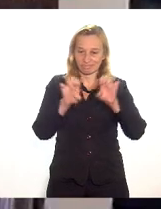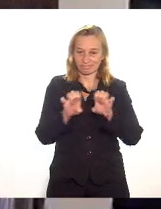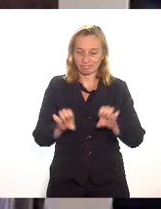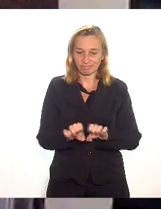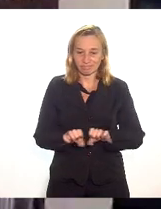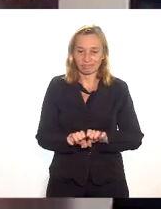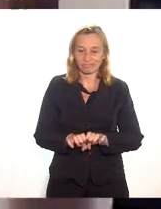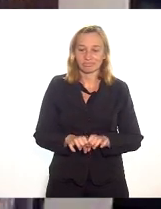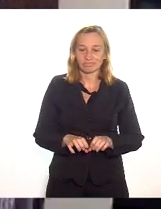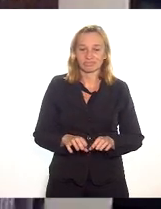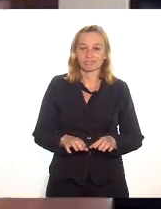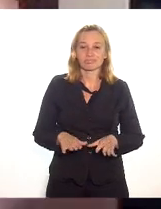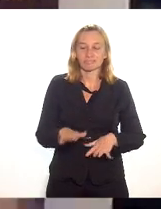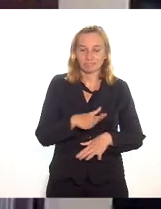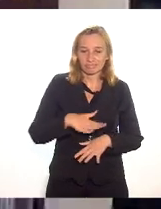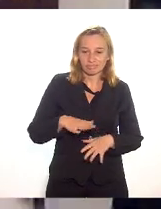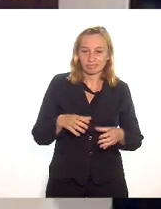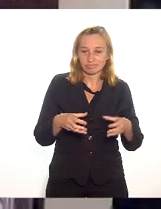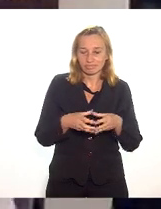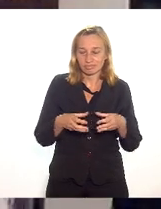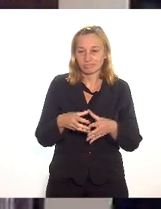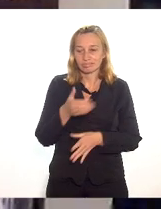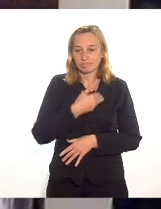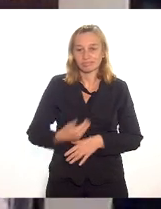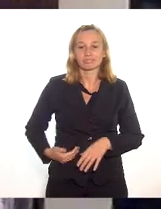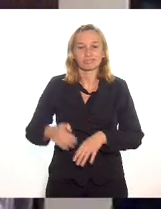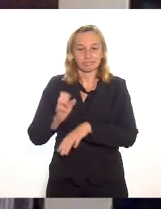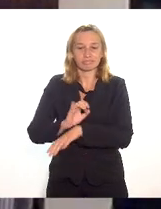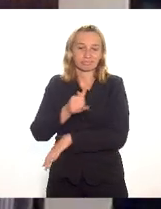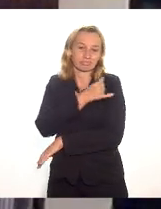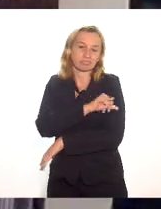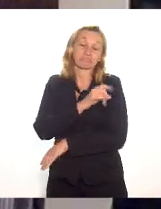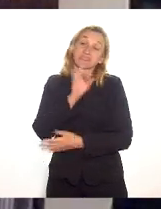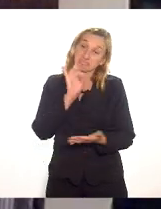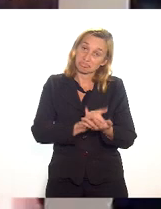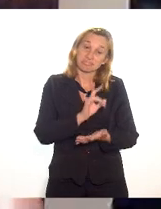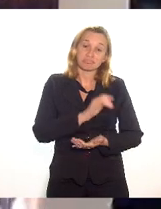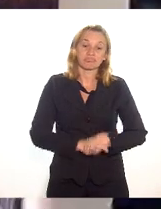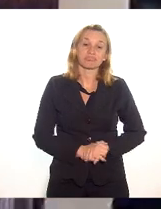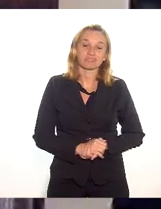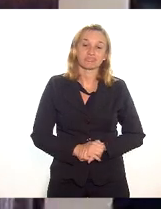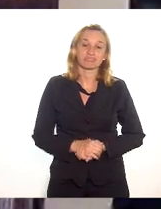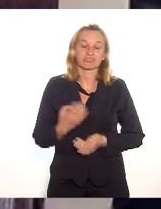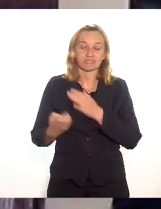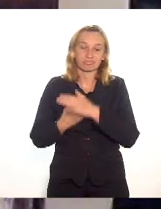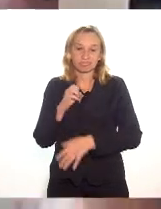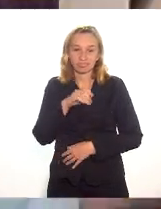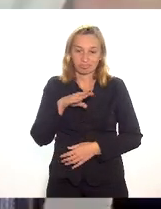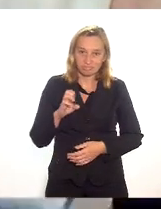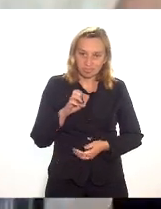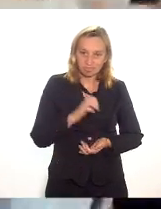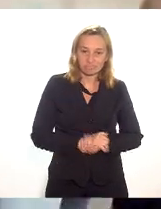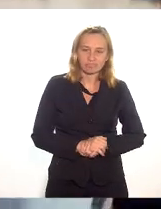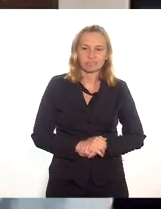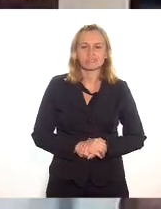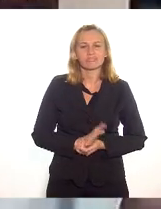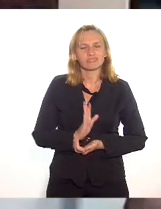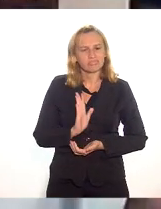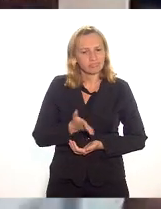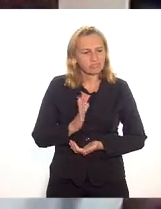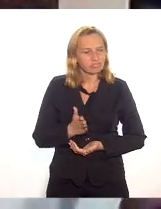do Rio de Janeiro. Isso é fato, é real, é concreto. A SEDAI já foi uma